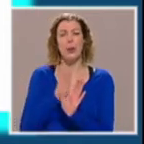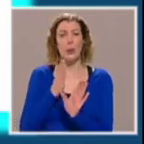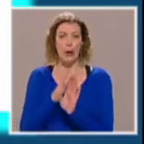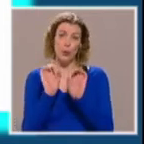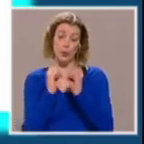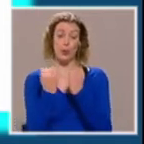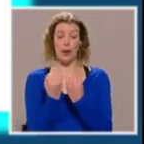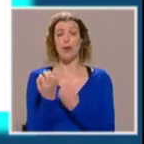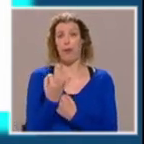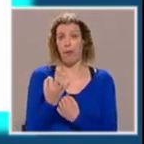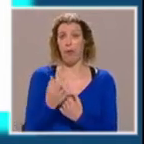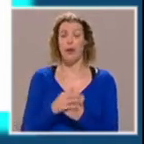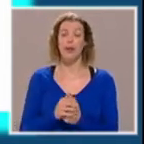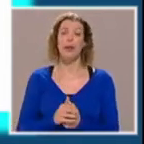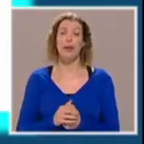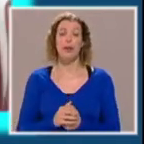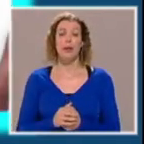e sociais.